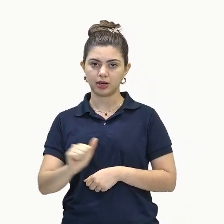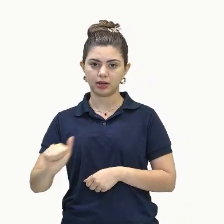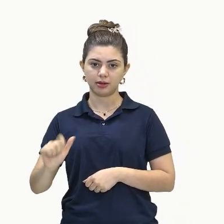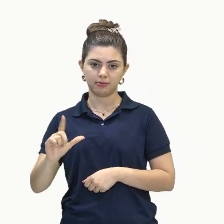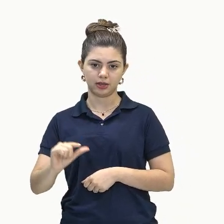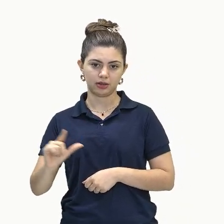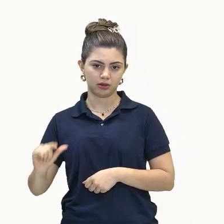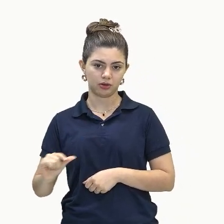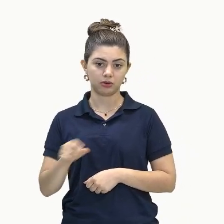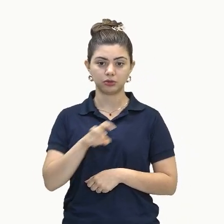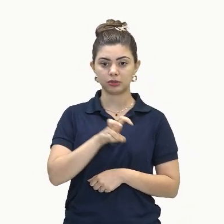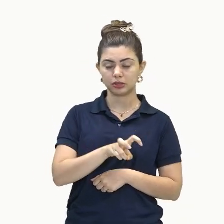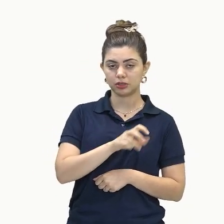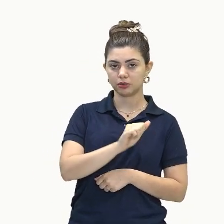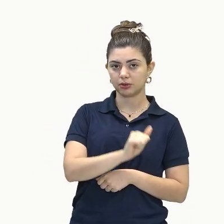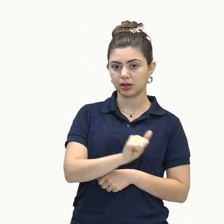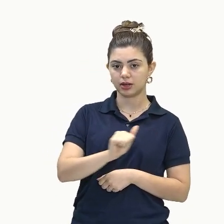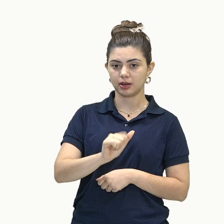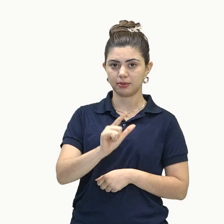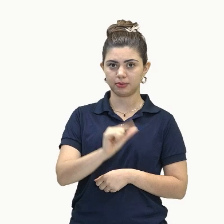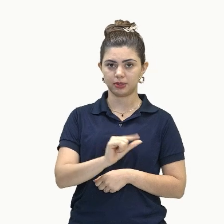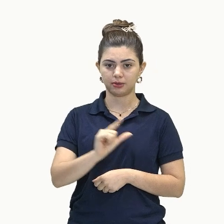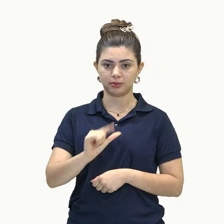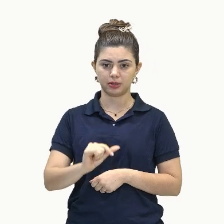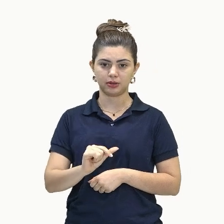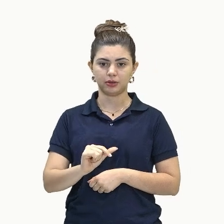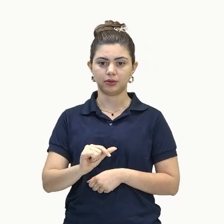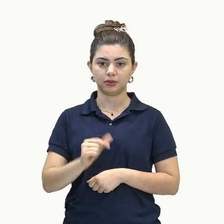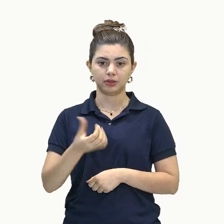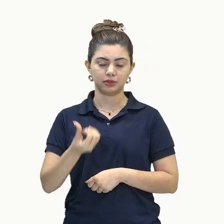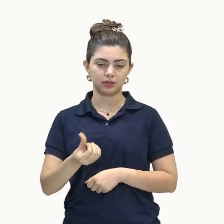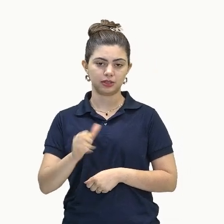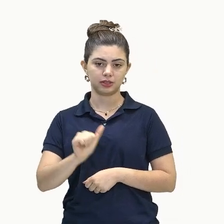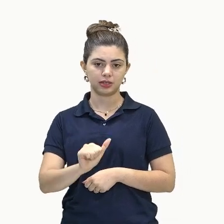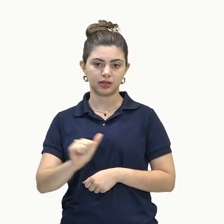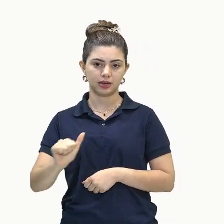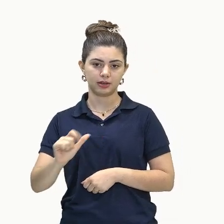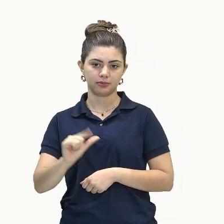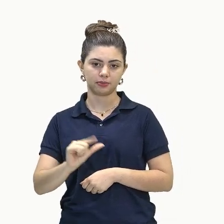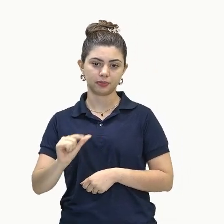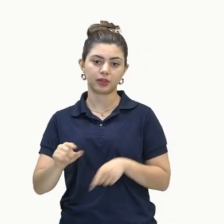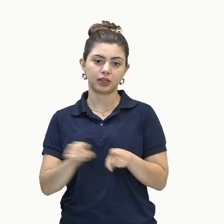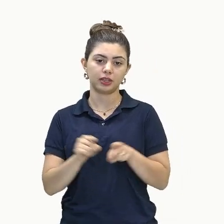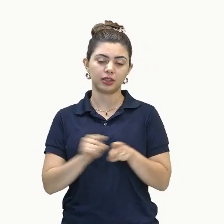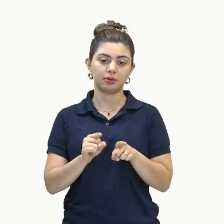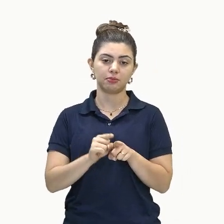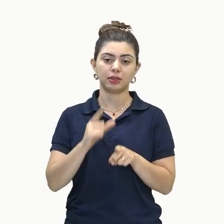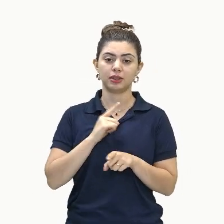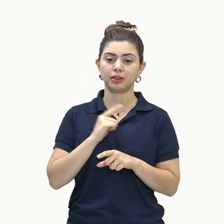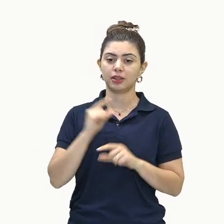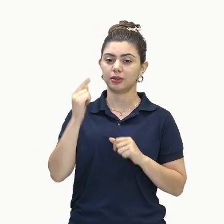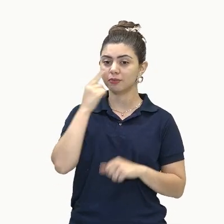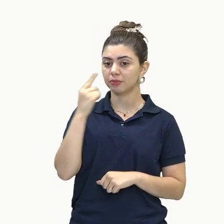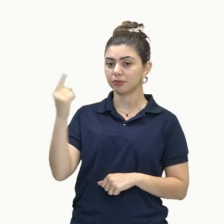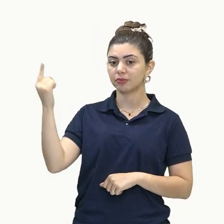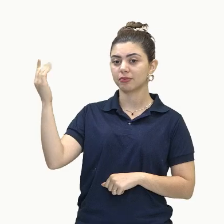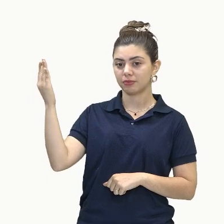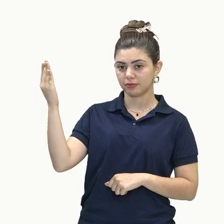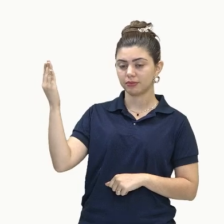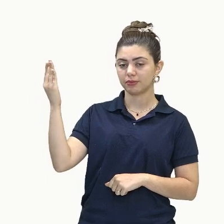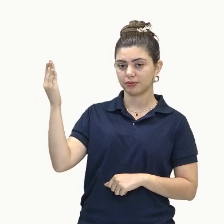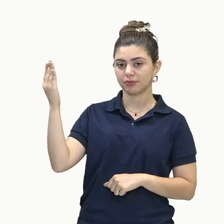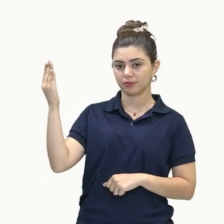é azinho, azinho, o 6 é azinho, azinho, e isso se repete na segunda geração também com todos os indivíduos que são